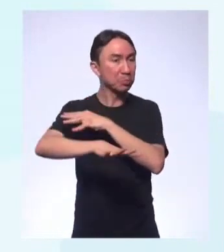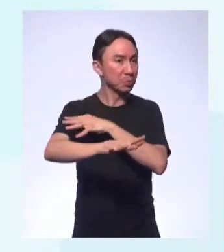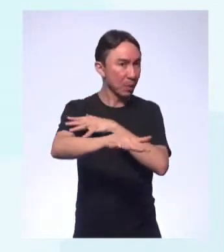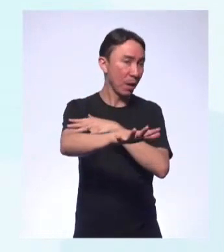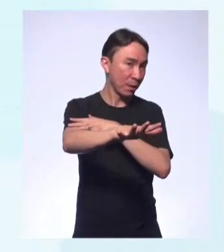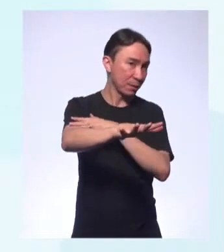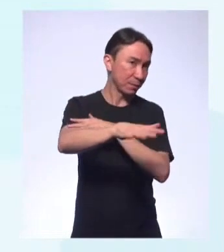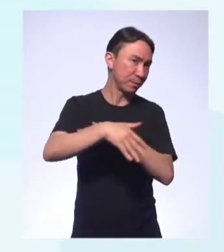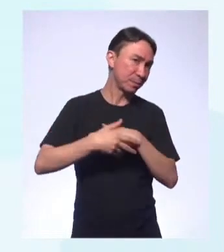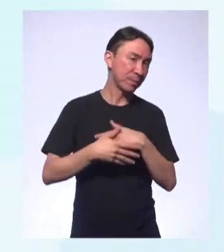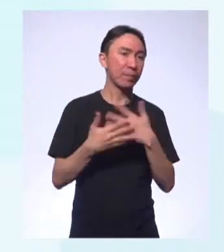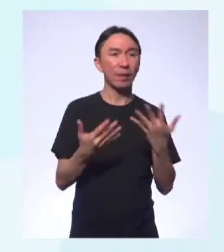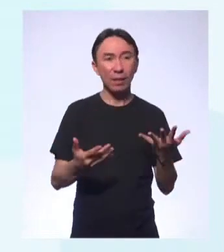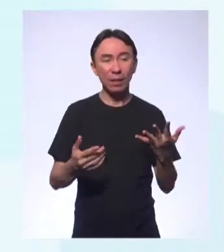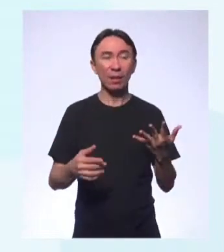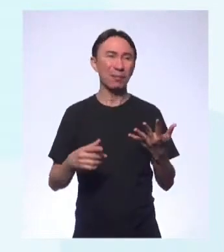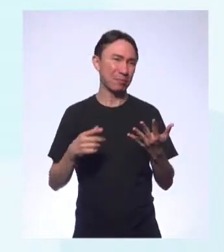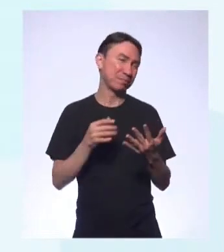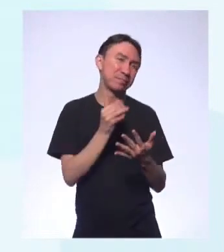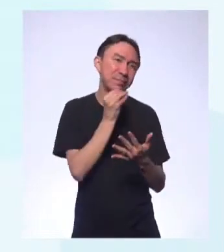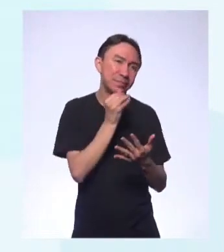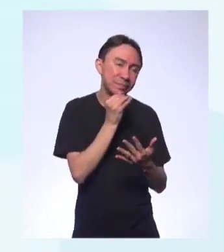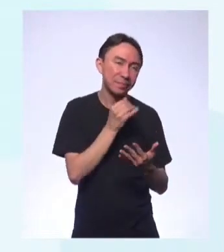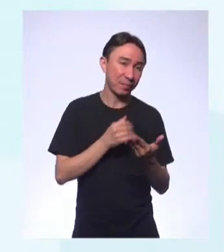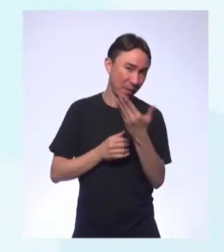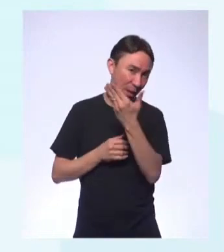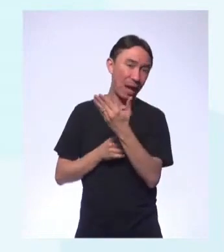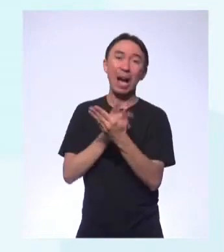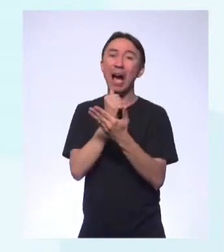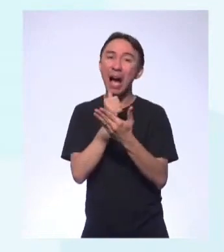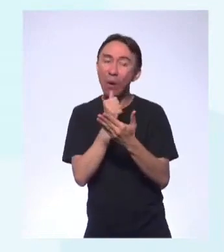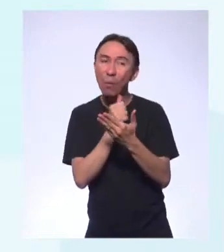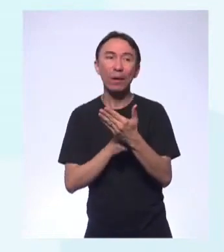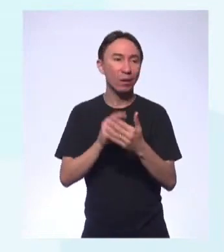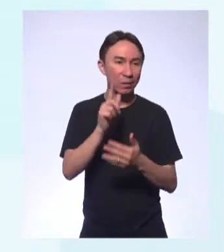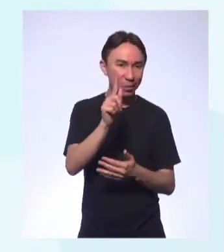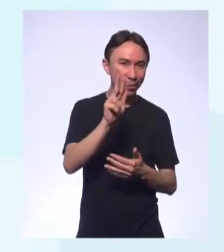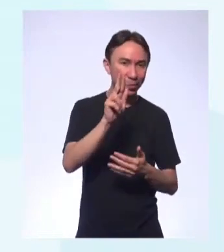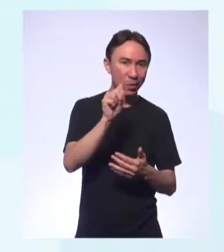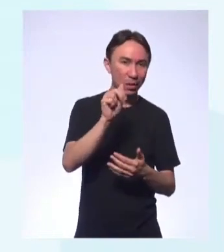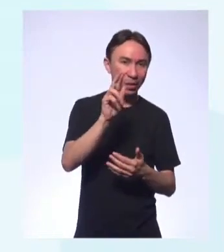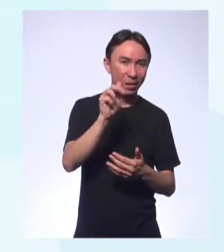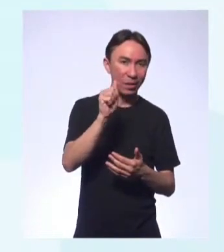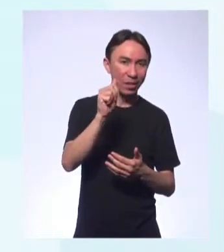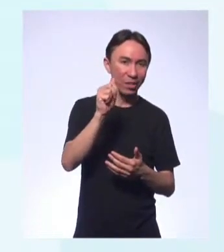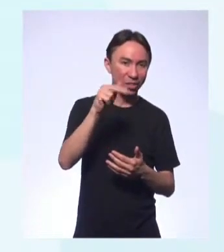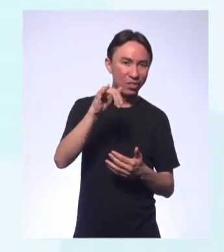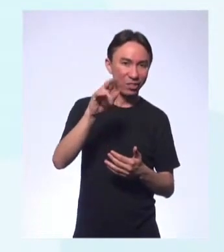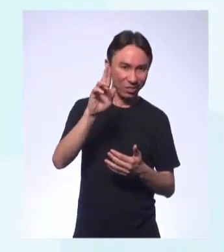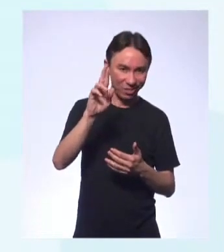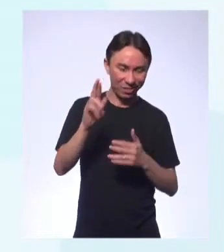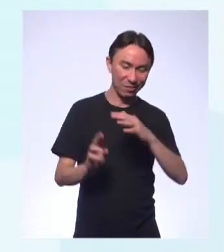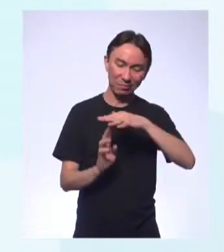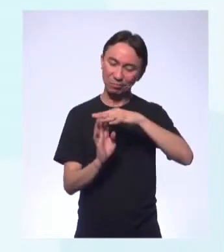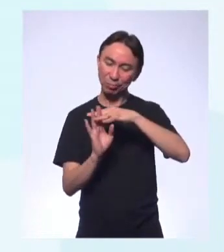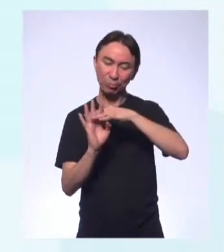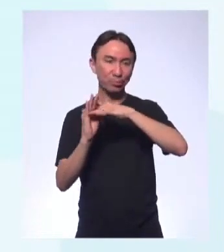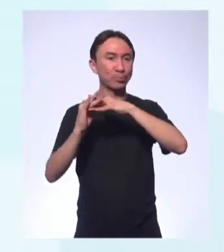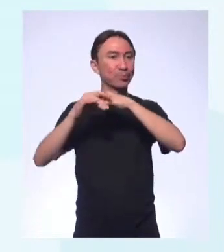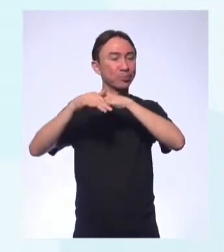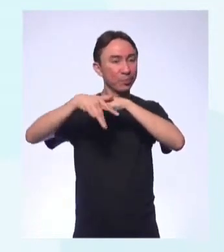aí o aquífero Guarani, que vai sendo reabastecido, e nós temos também o armazenamento da